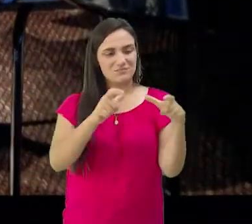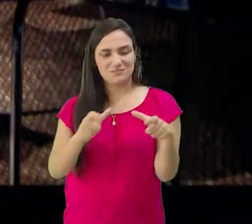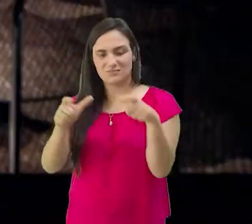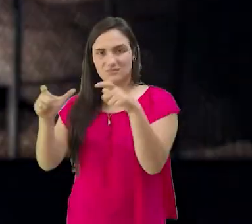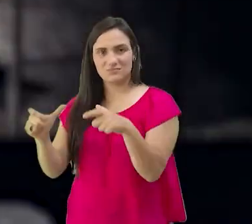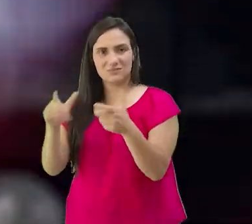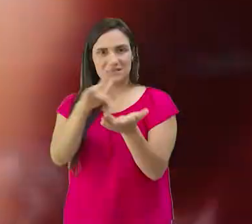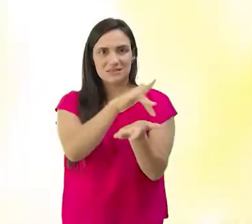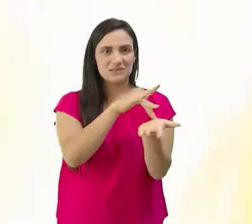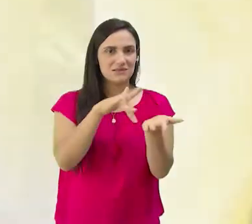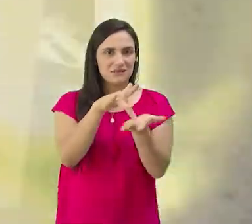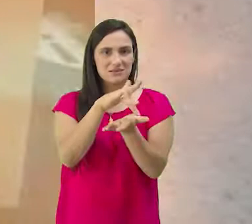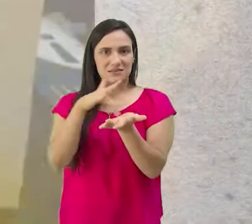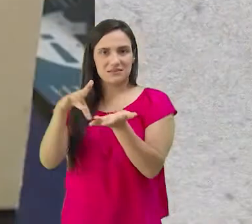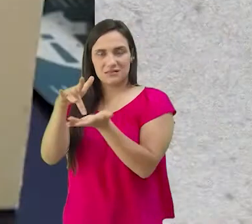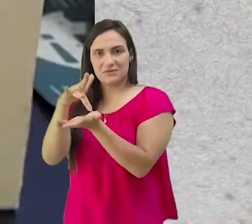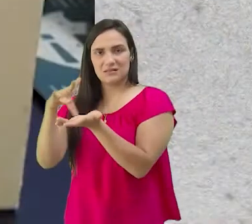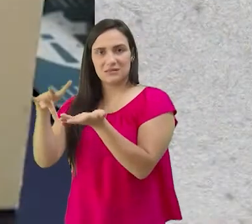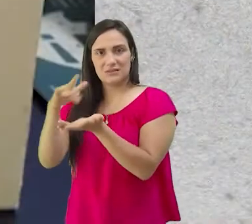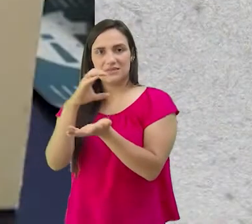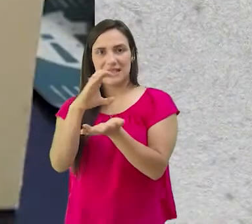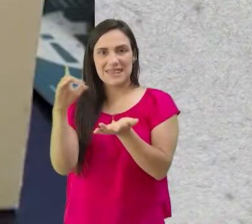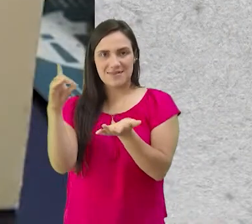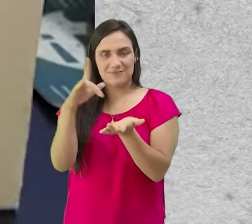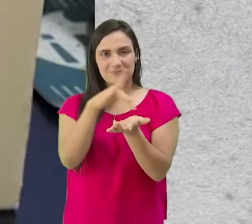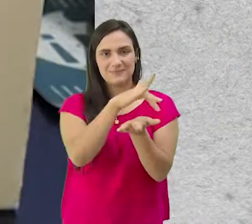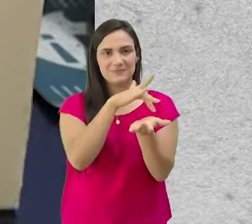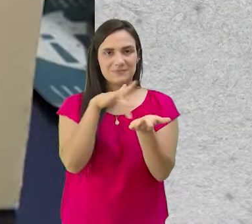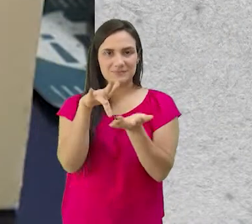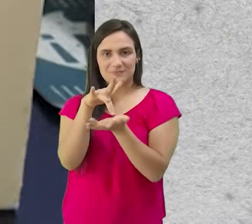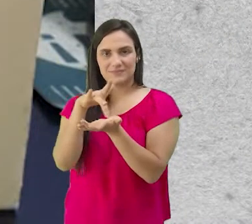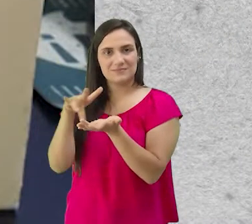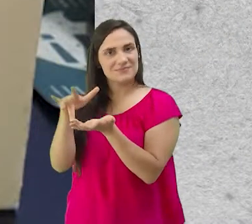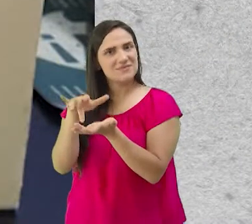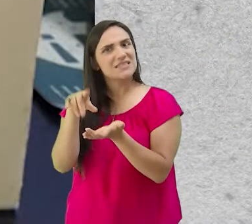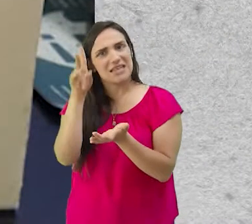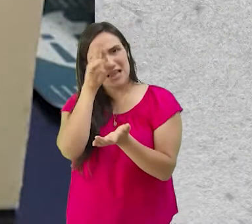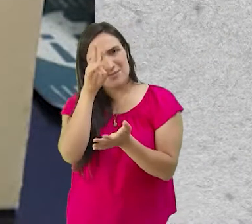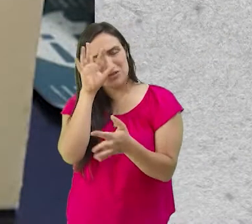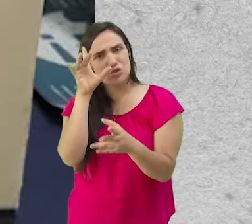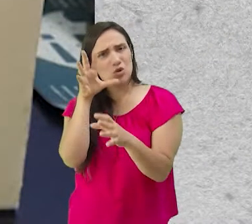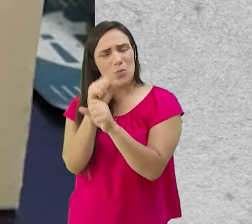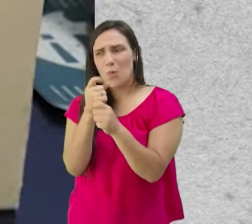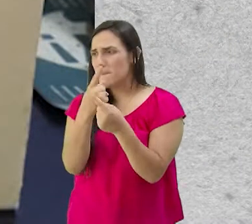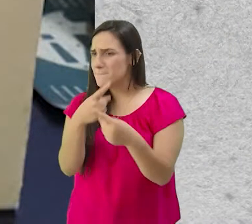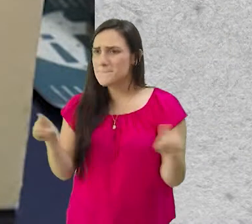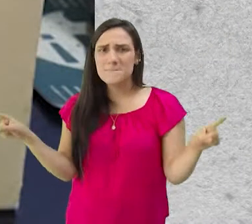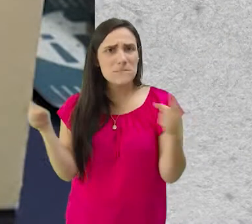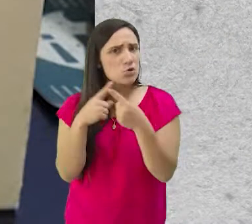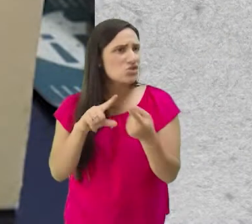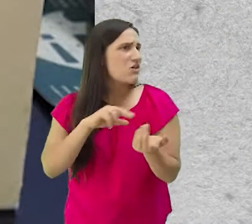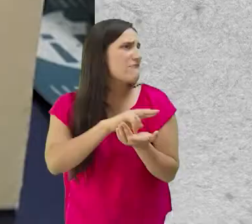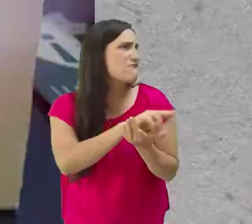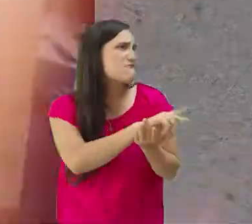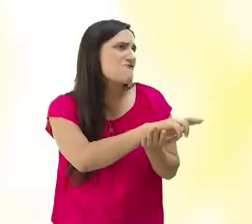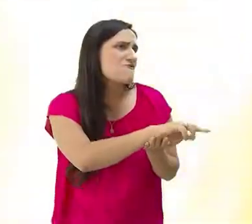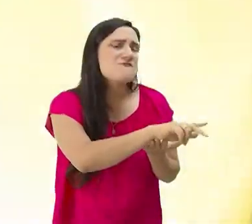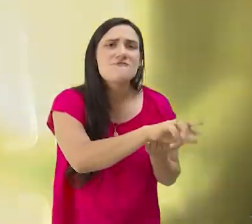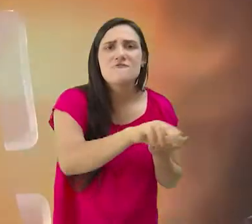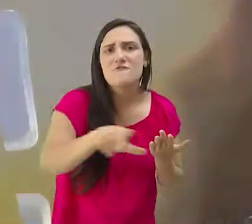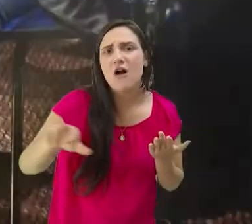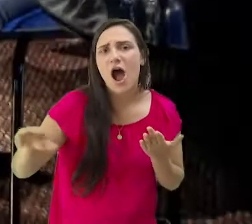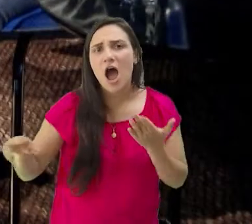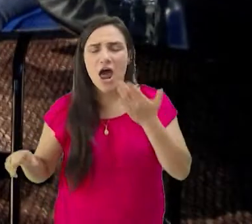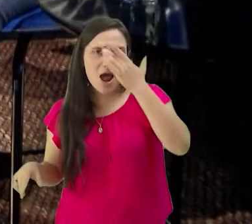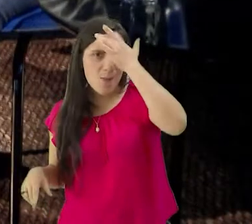Eram 3 CDs, era uma coletânea que fazia um mapeamento. Tem uma música minha lá. Eu lembro que tinha Misca, Paulo G. Esse que tinha